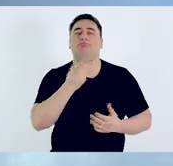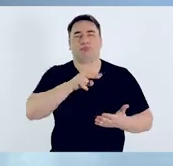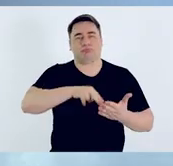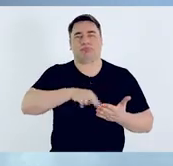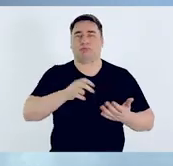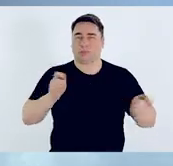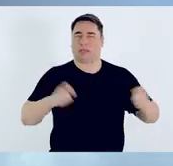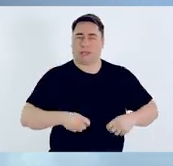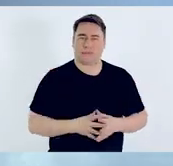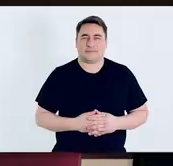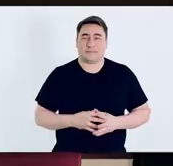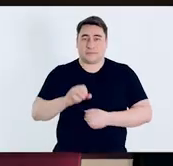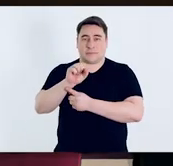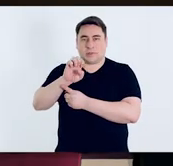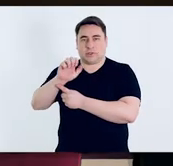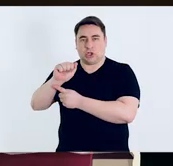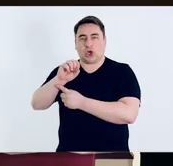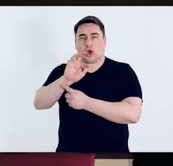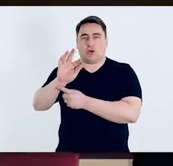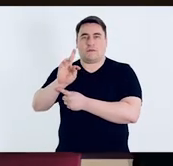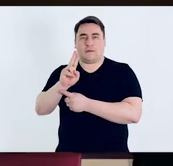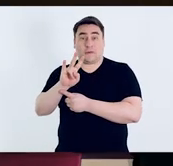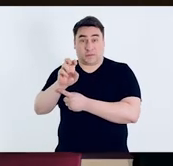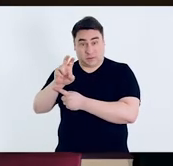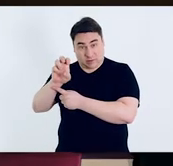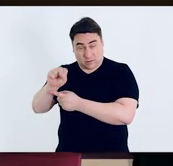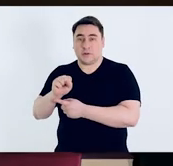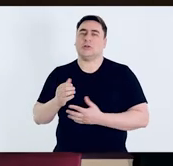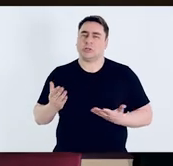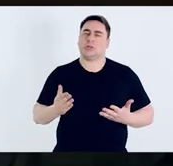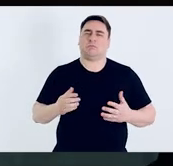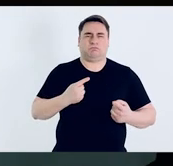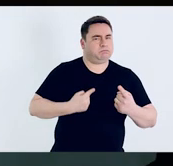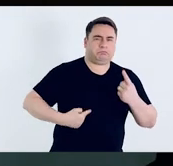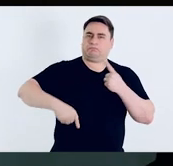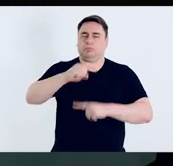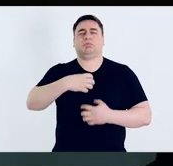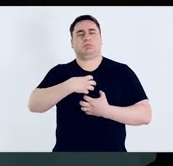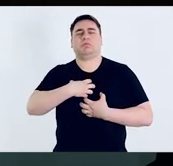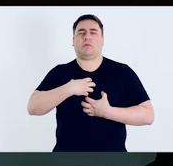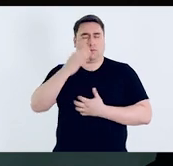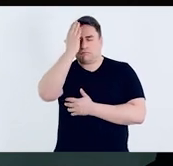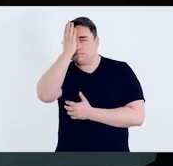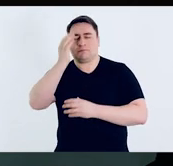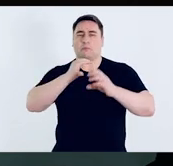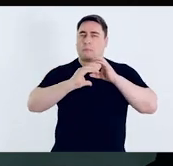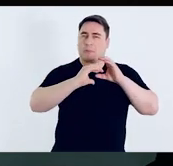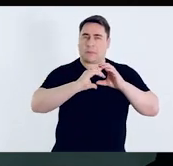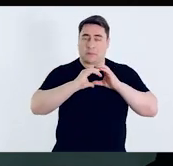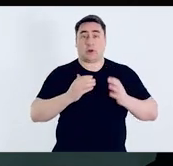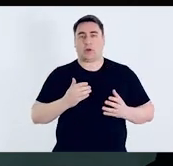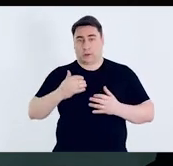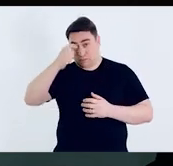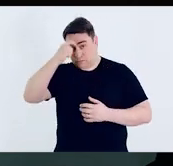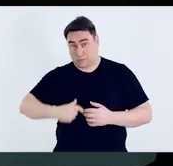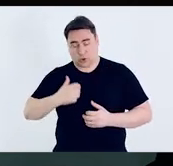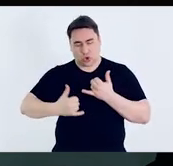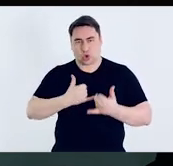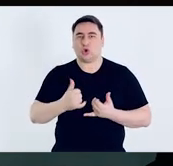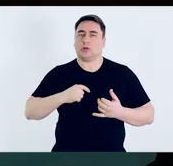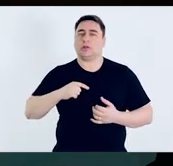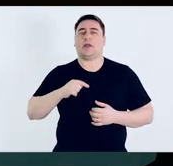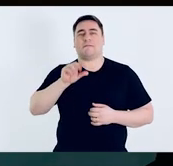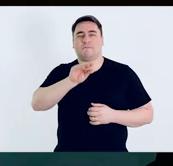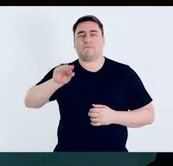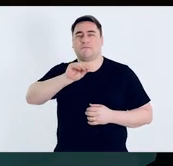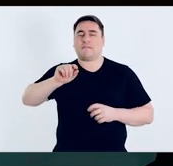jogador. Sea of Thieves. Sea of Thieves vem evoluindo na forma como os piratas se comunicam. Os jogadores têm fala para texto